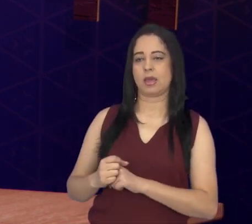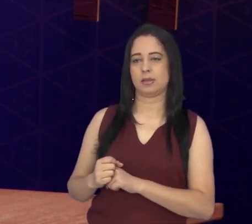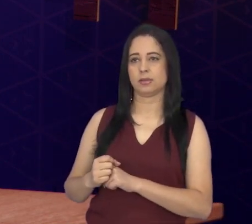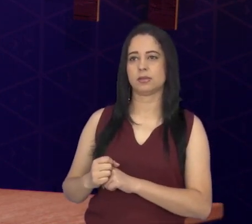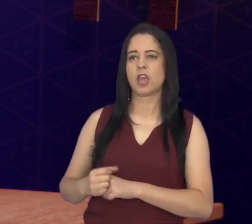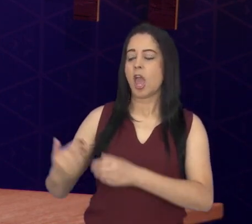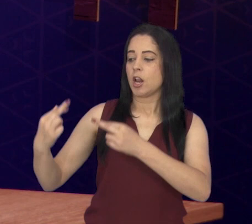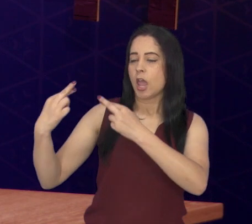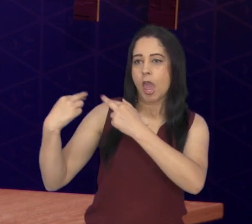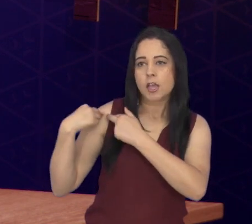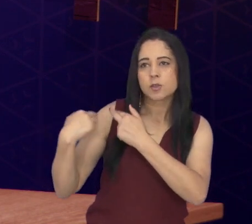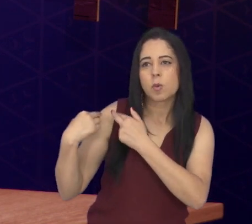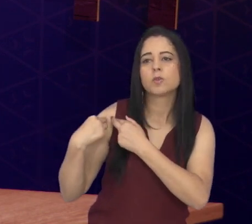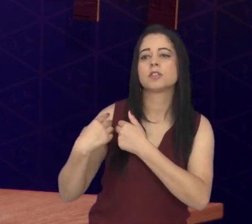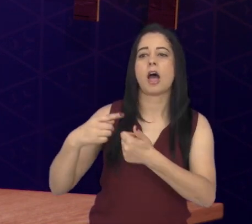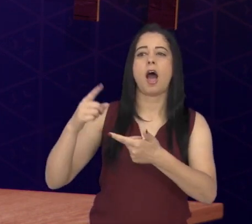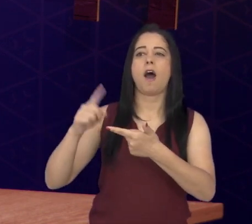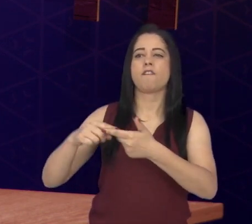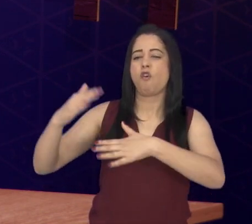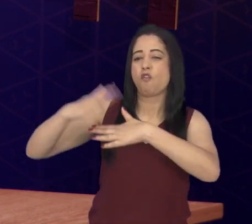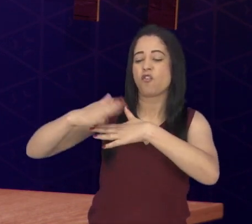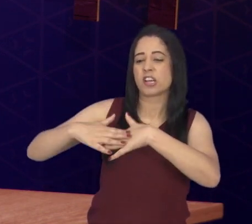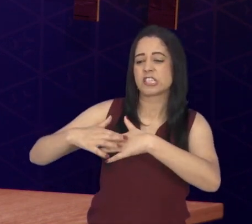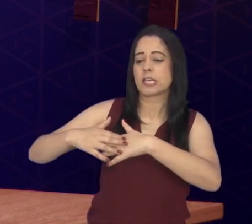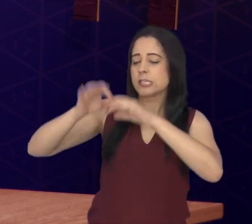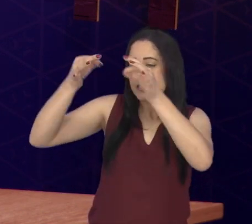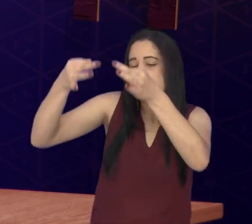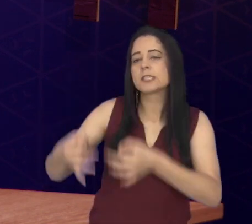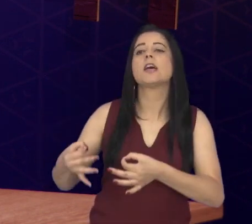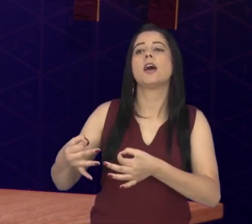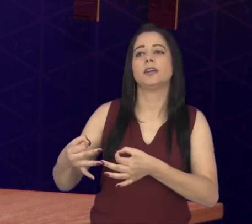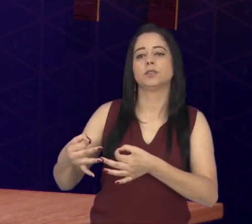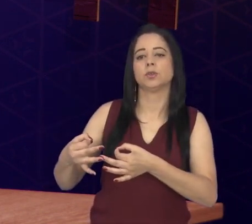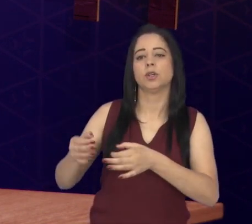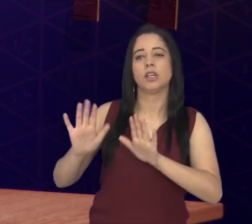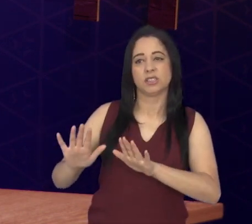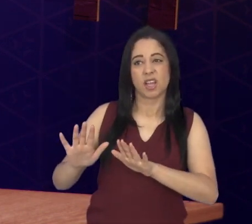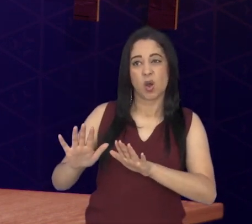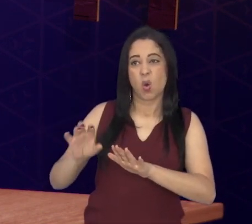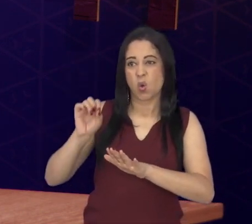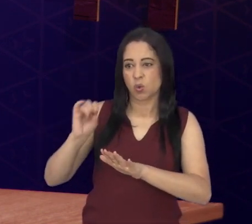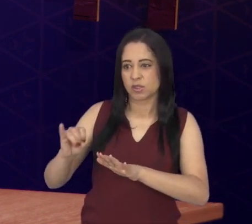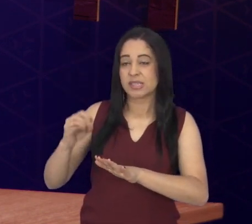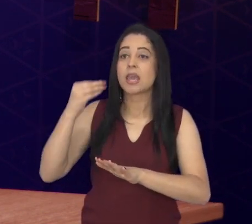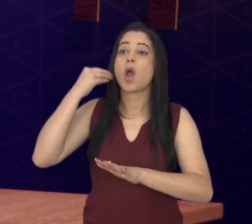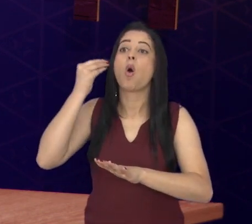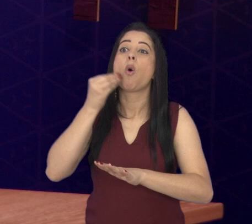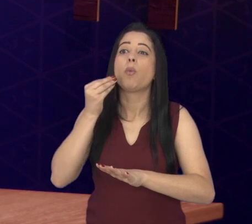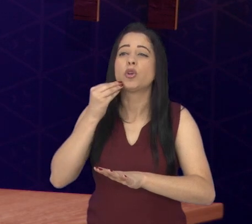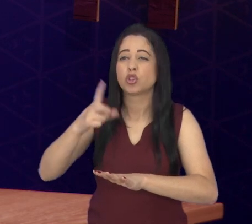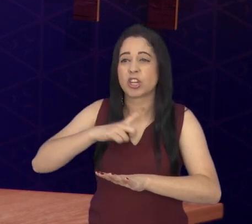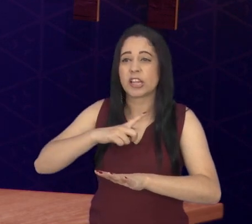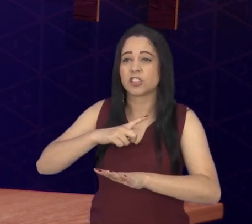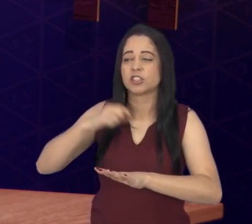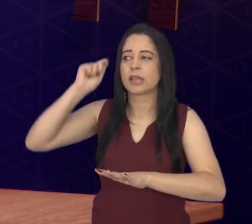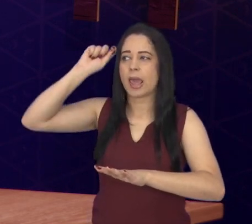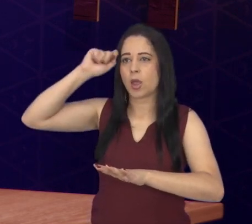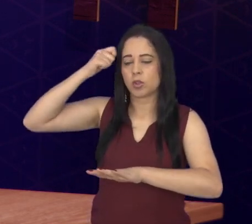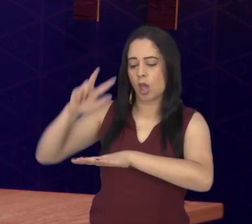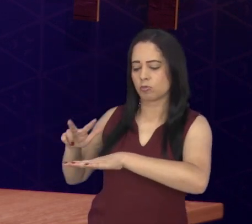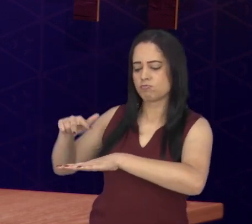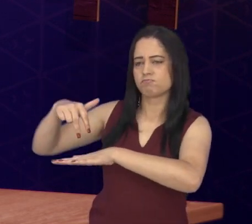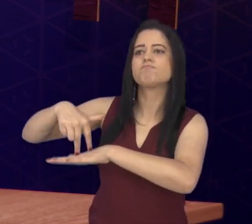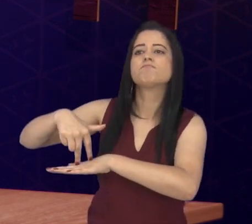cara responsável, humano, que fez a diferença. Então, quando tem espaço, né, todo mundo